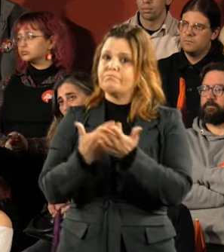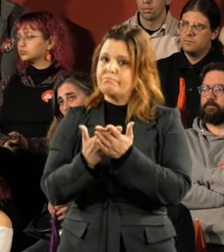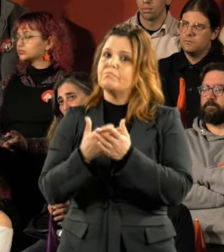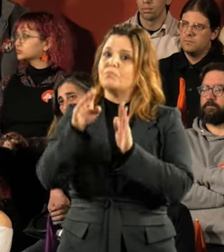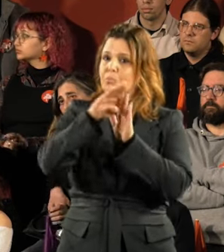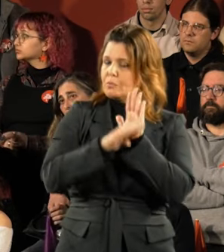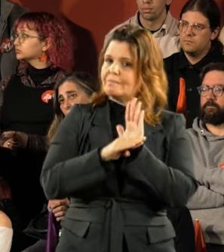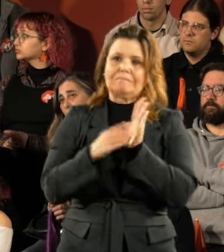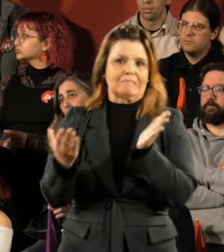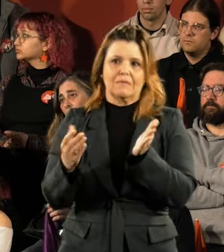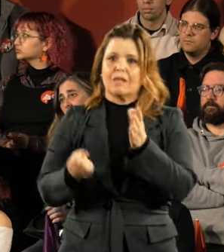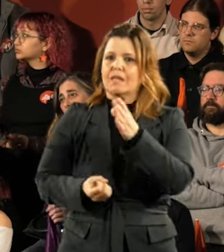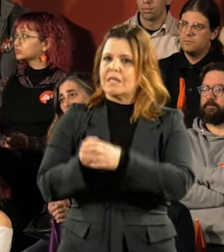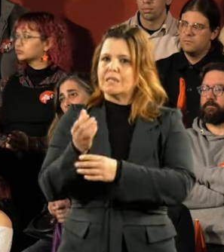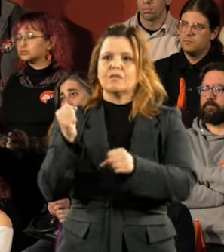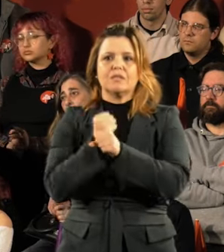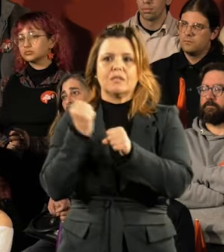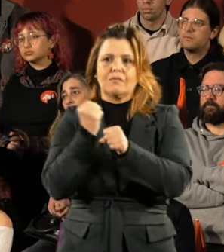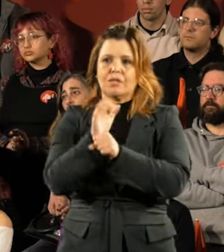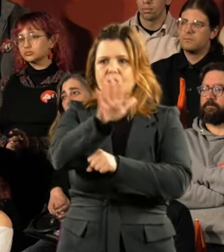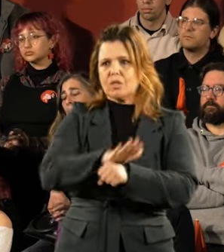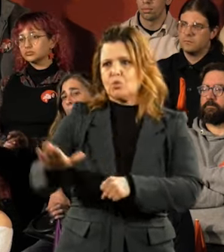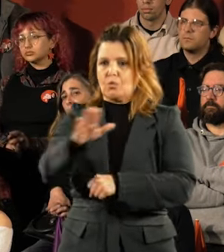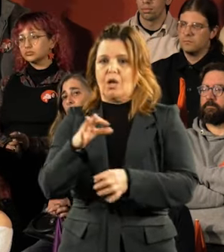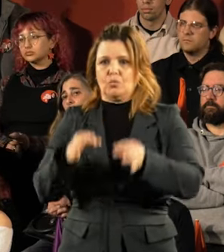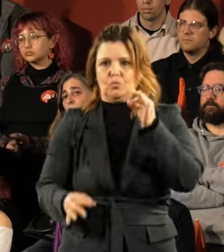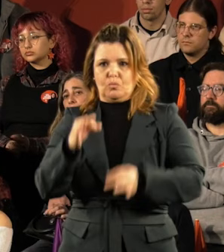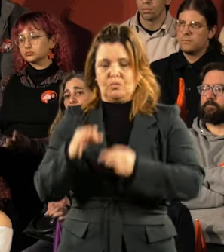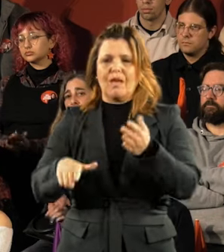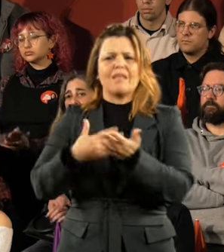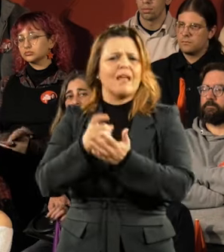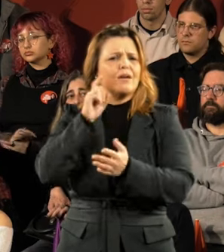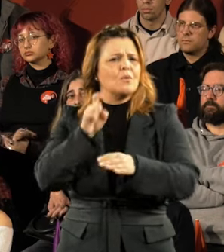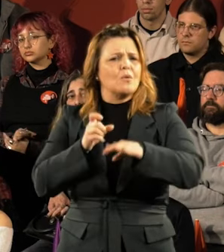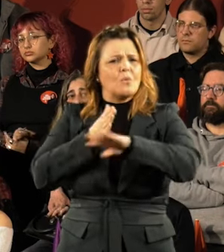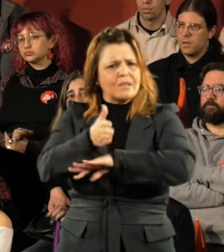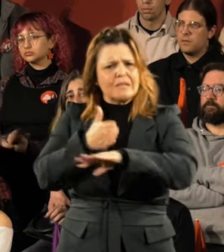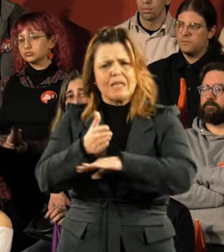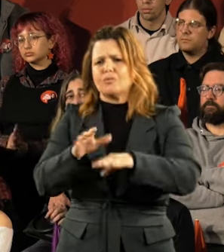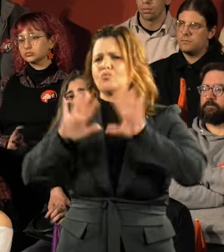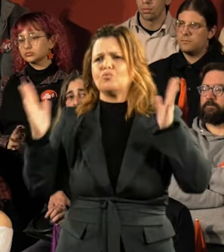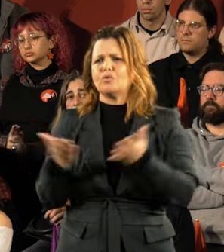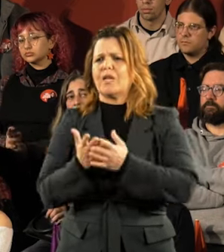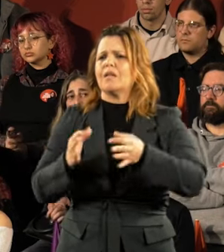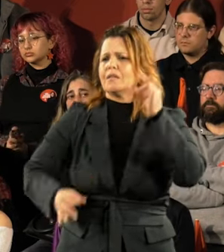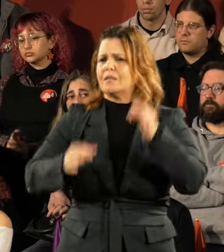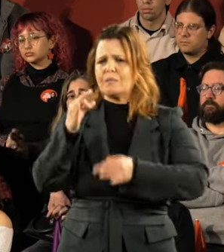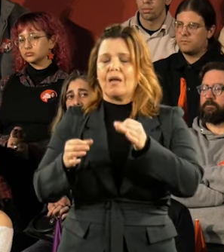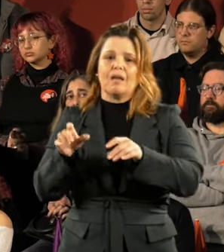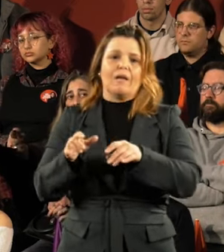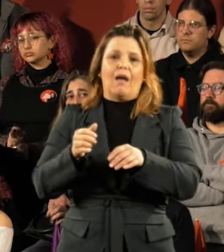programa a criação de um serviço Nacional de Justiça que Garanta o acesso Universal aos tribunais contra a